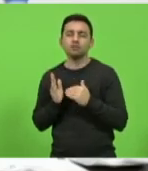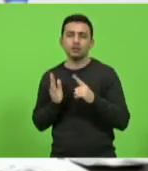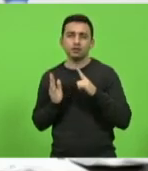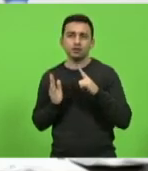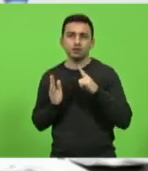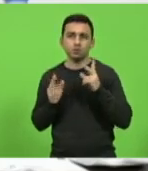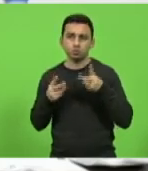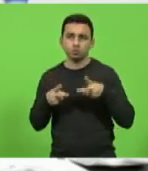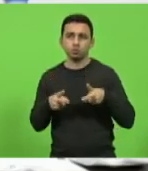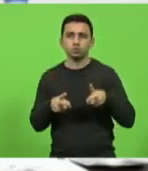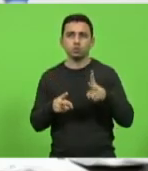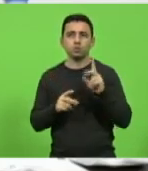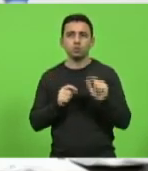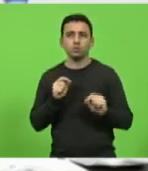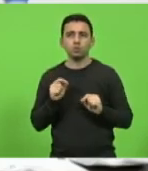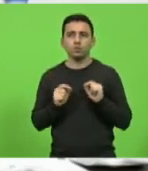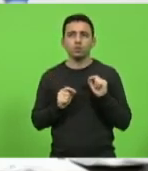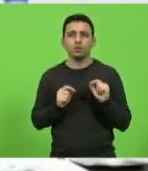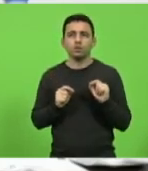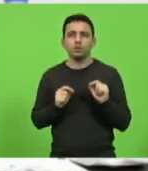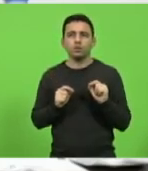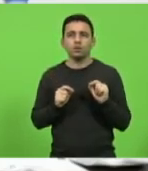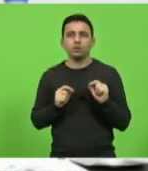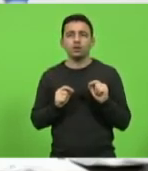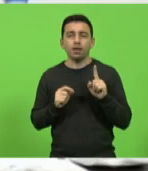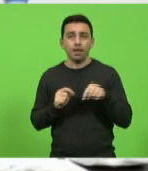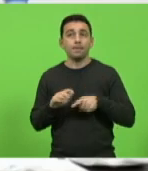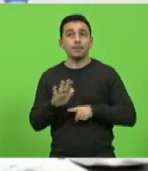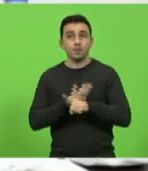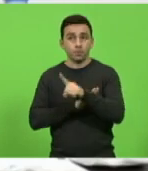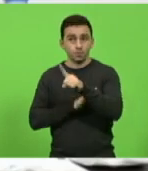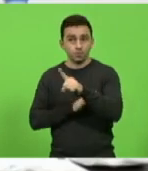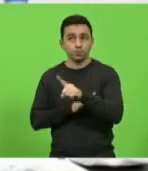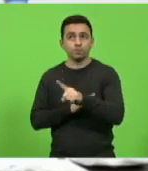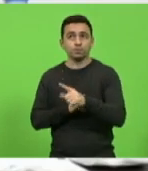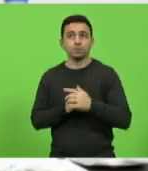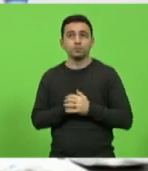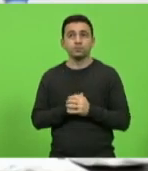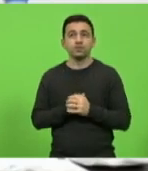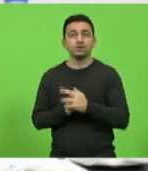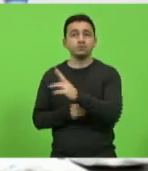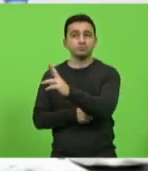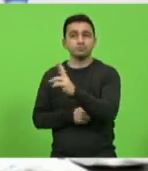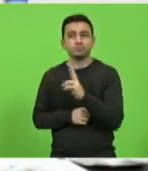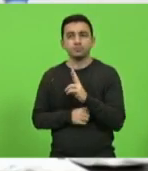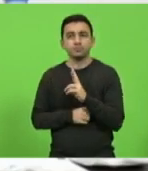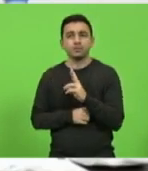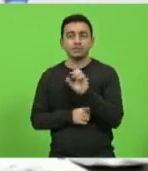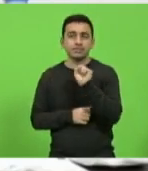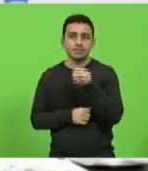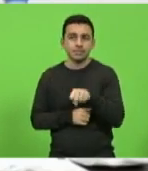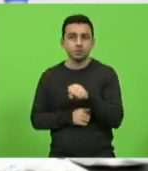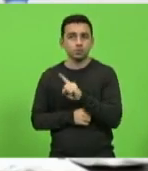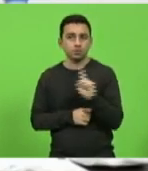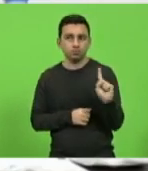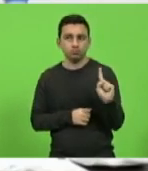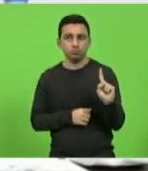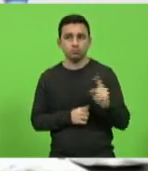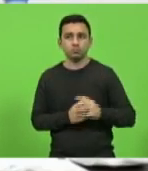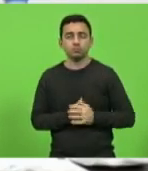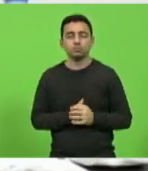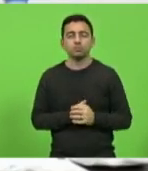será o lançamento de uma pergunta EA resposta será sim ou não